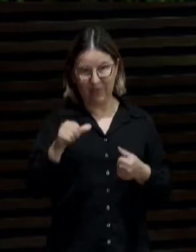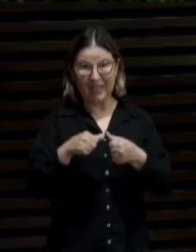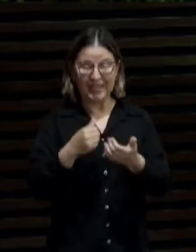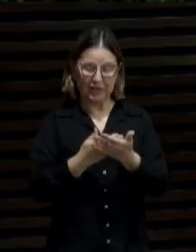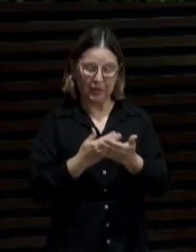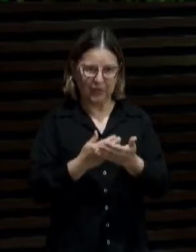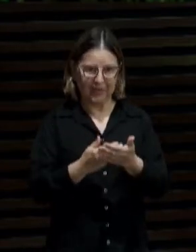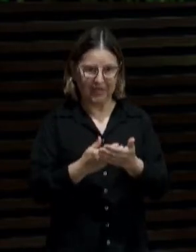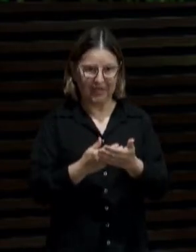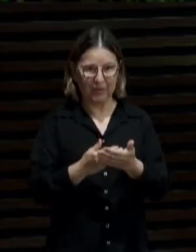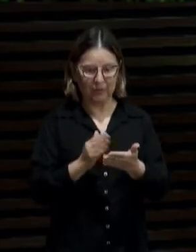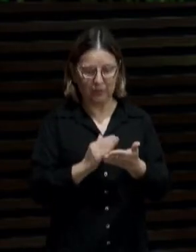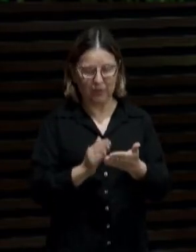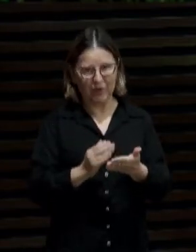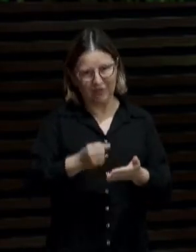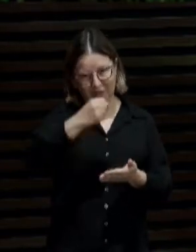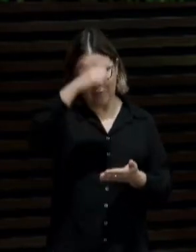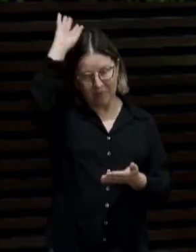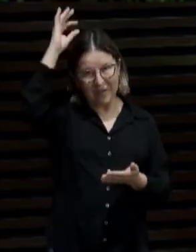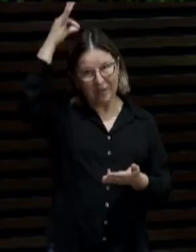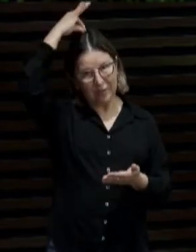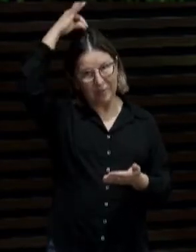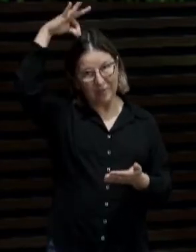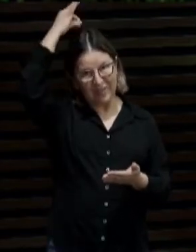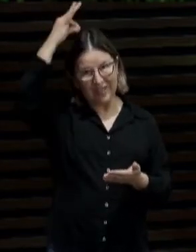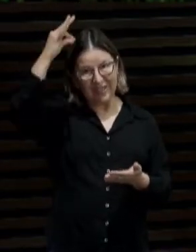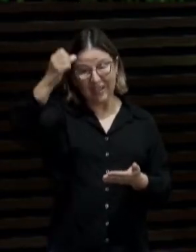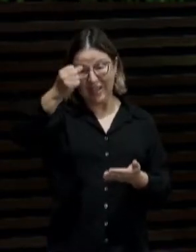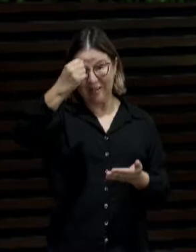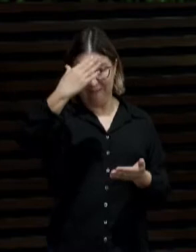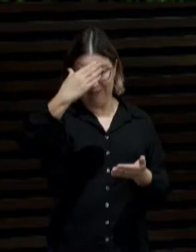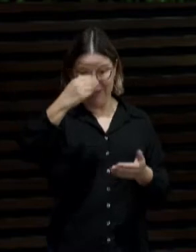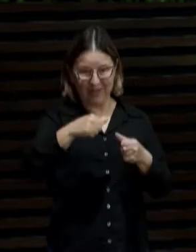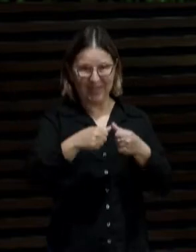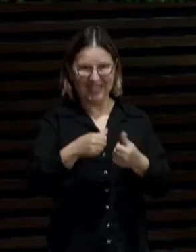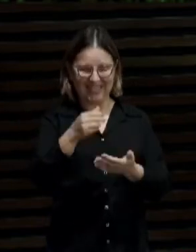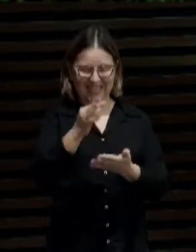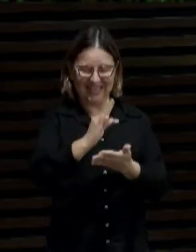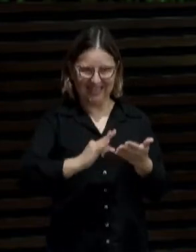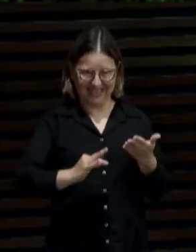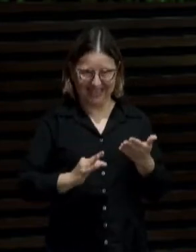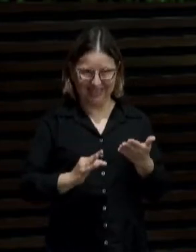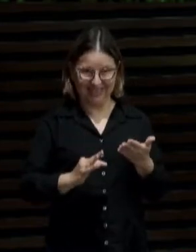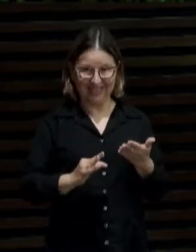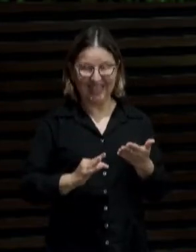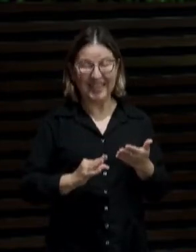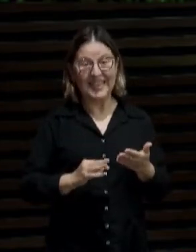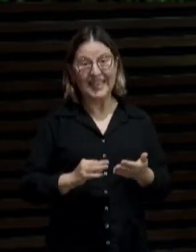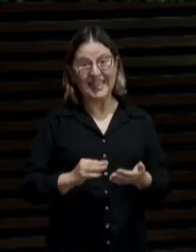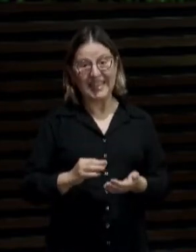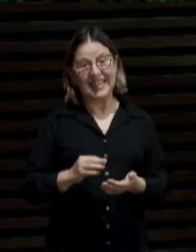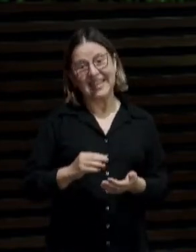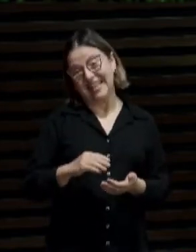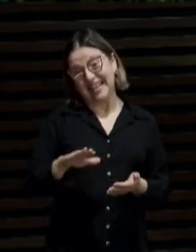mais clareza para ele, ele descansou. Ele viu que a justiça não é dele, não são as obras